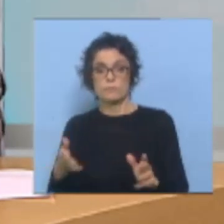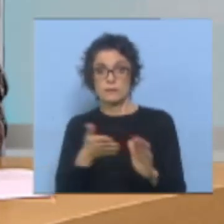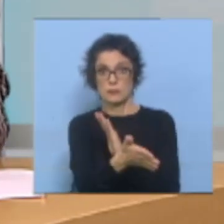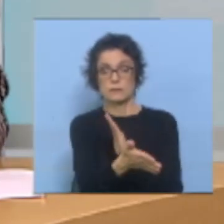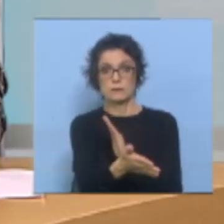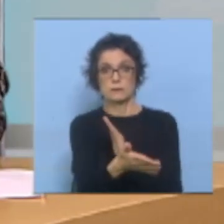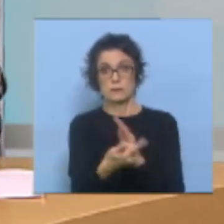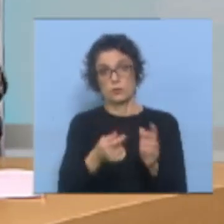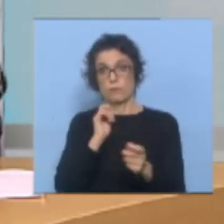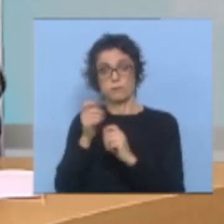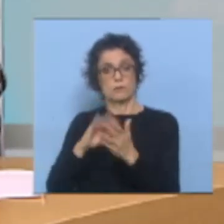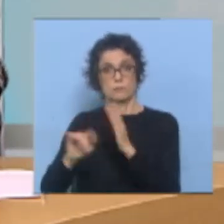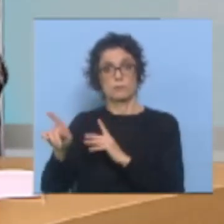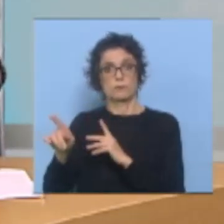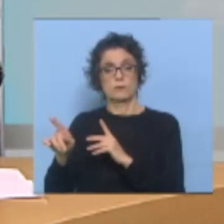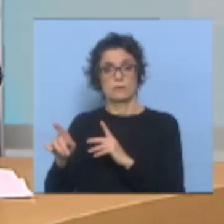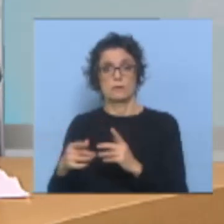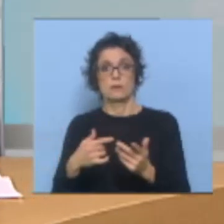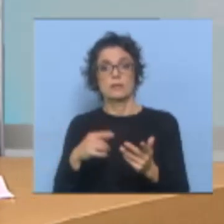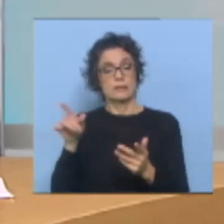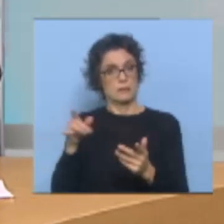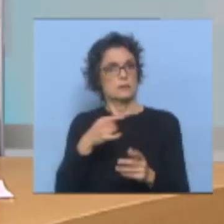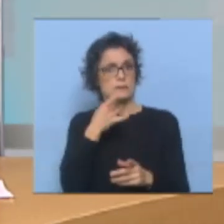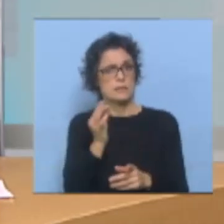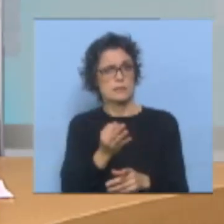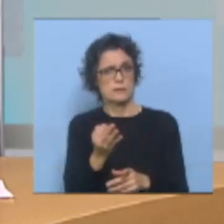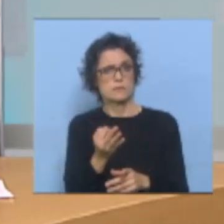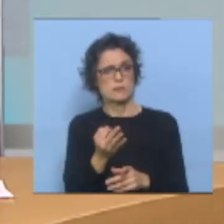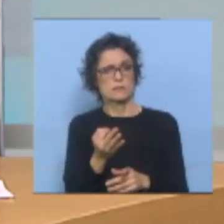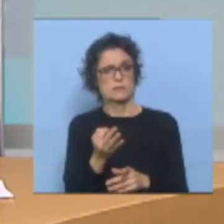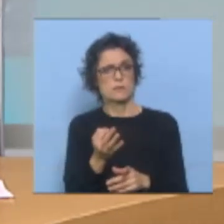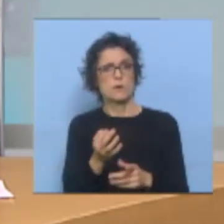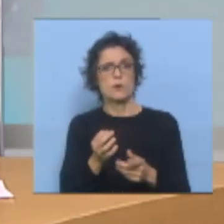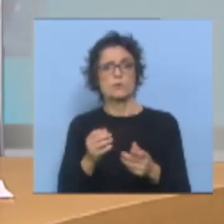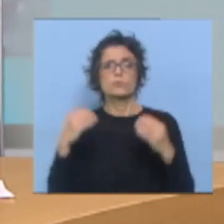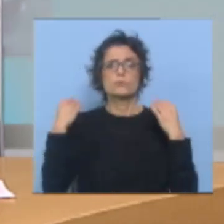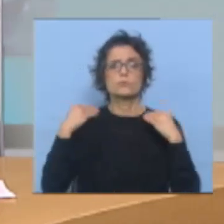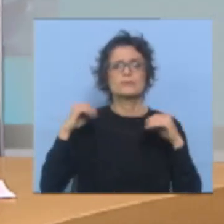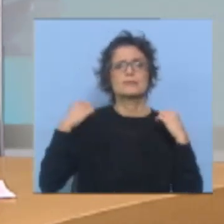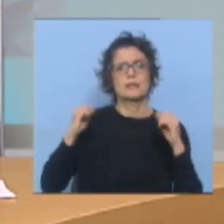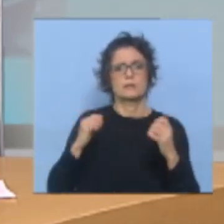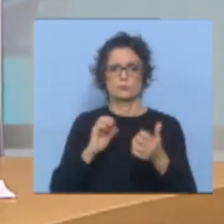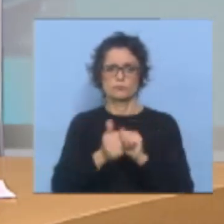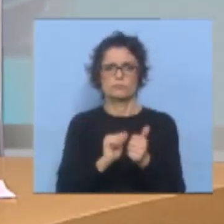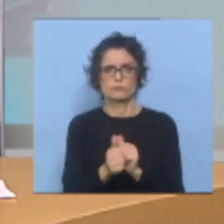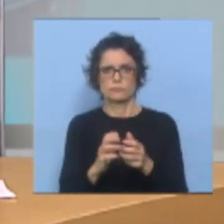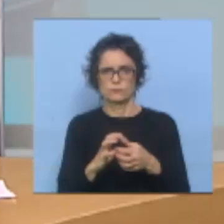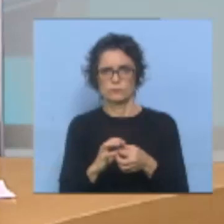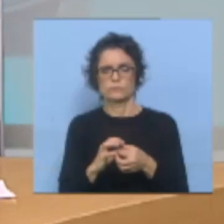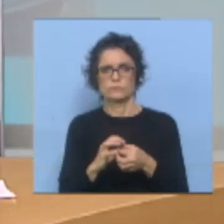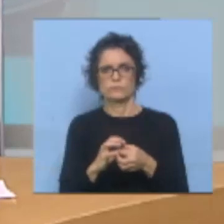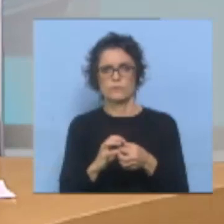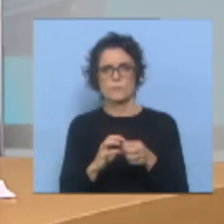a passar, e eles são testemunhas de que, de facto, nos treinos desportivos, por exemplo, contaram-me um episódio